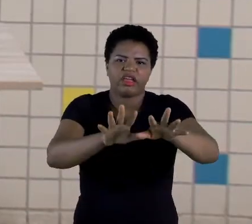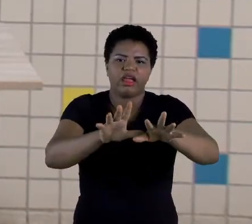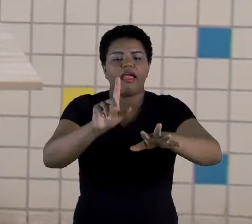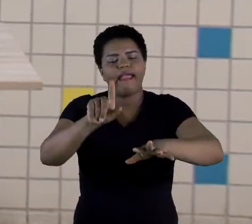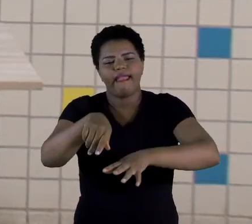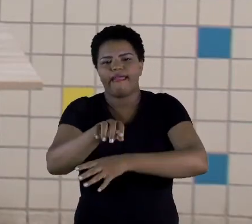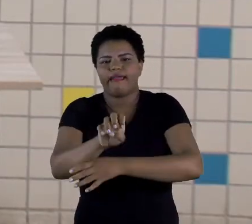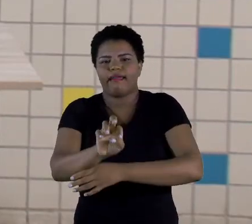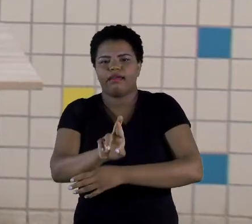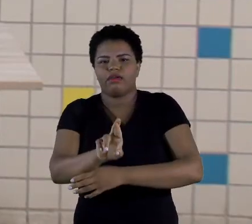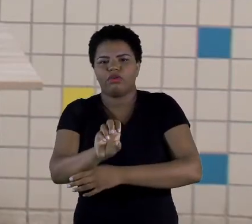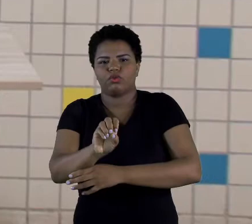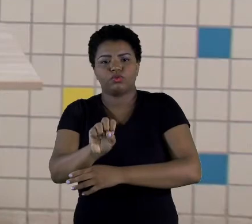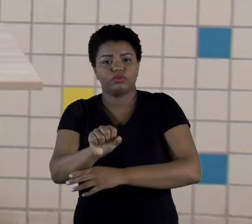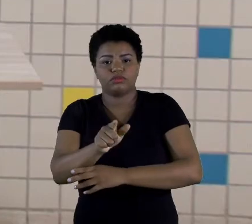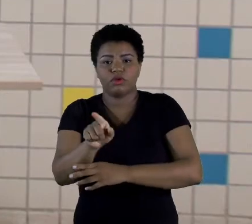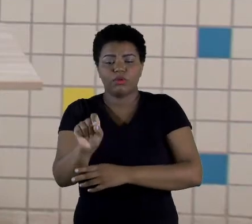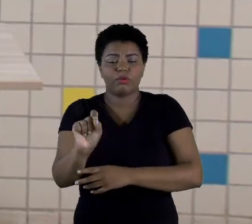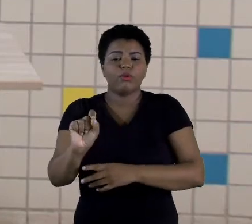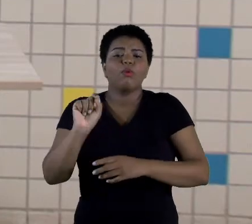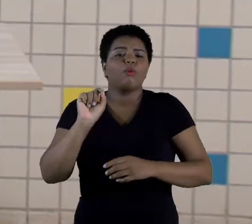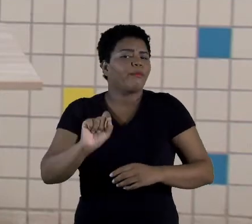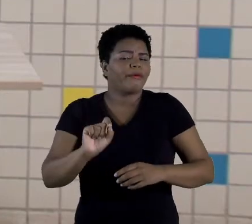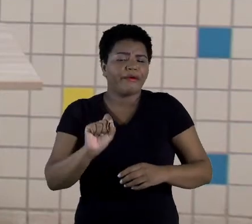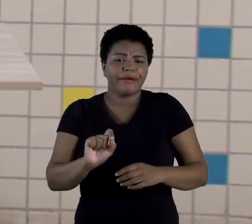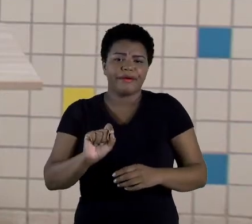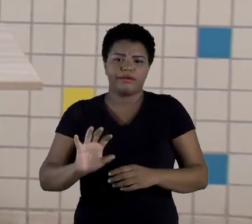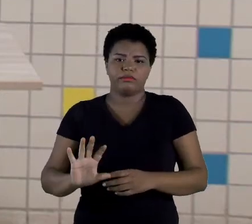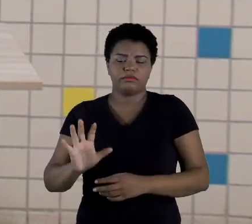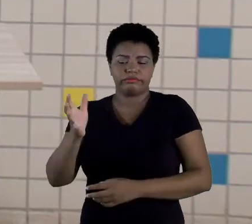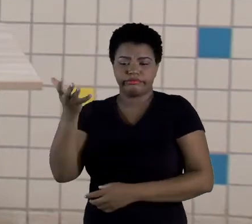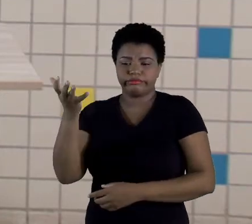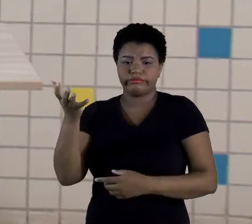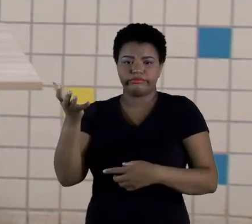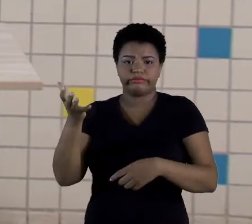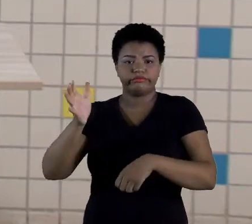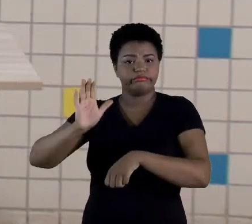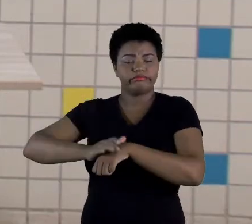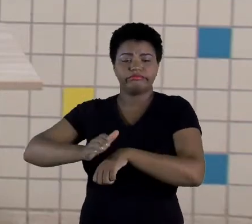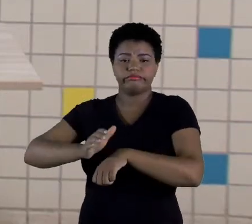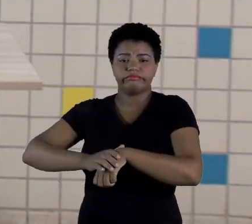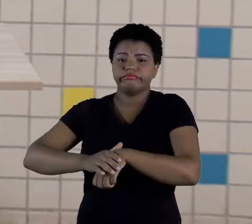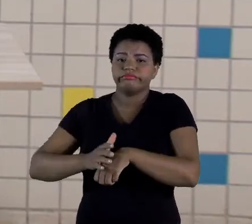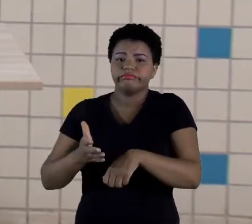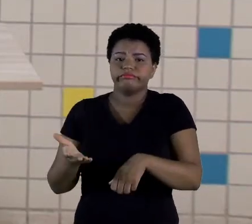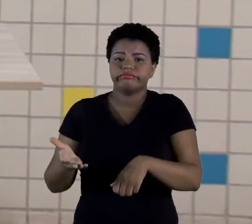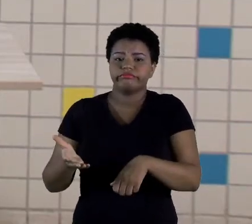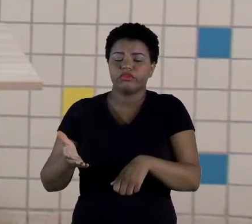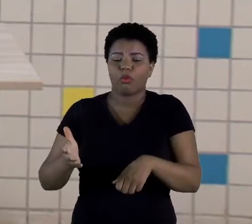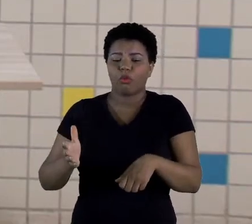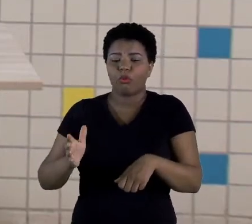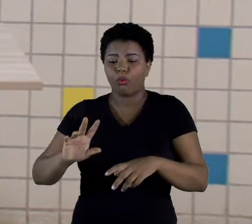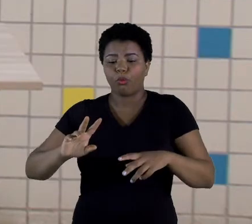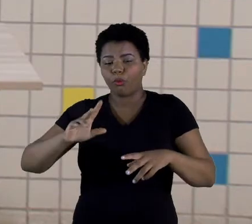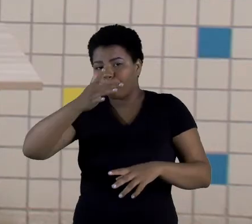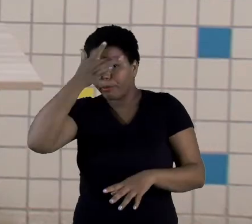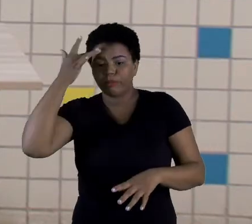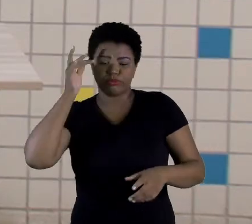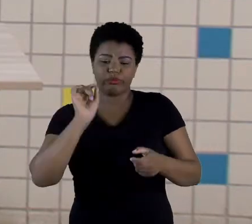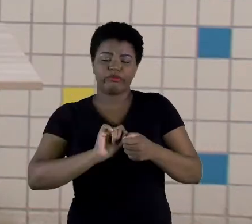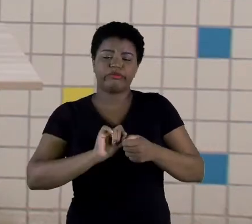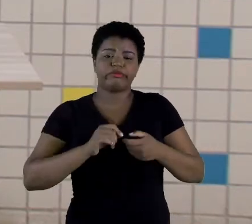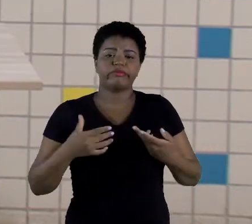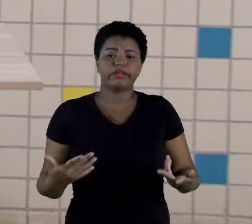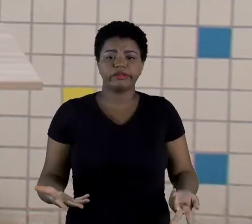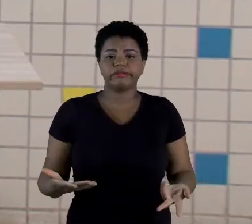erosão, tá? Então é uma ação que é causada por alguma ação humana também. Então, igual eu tô falando,